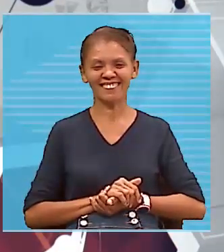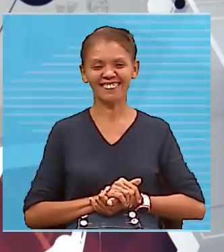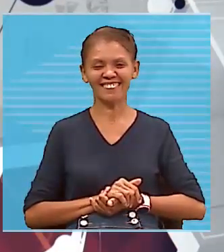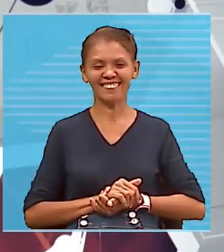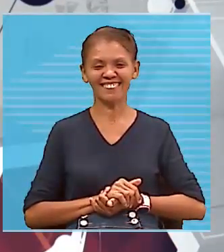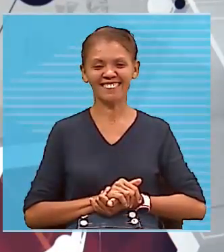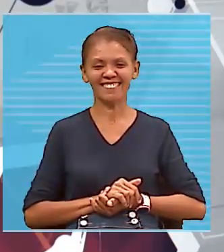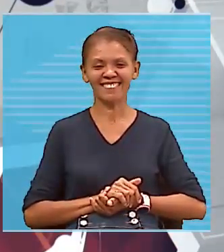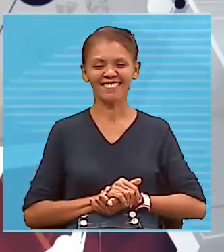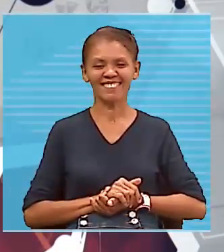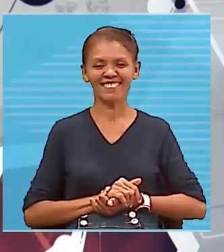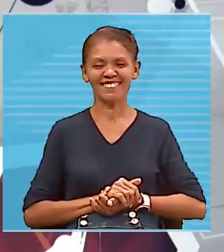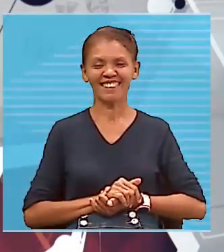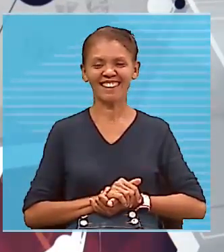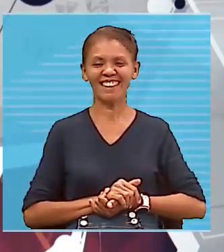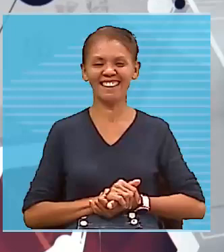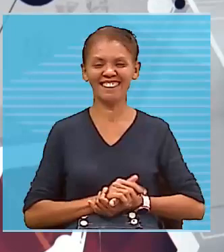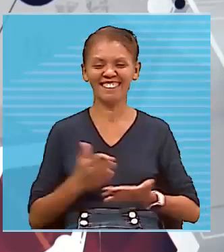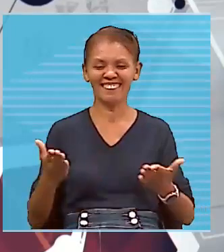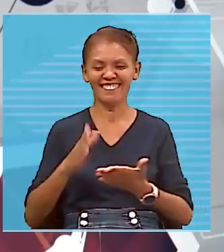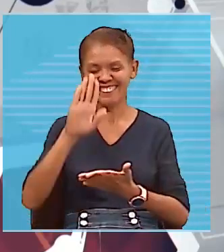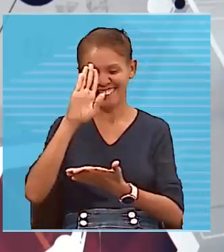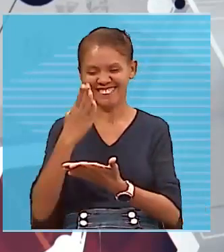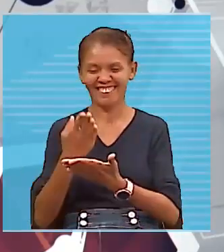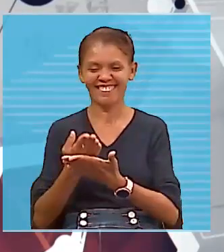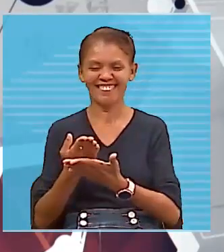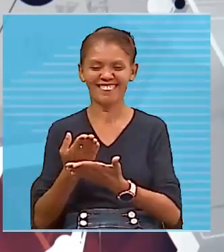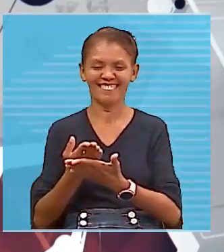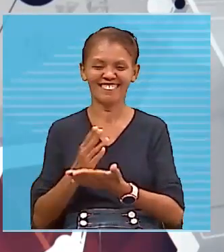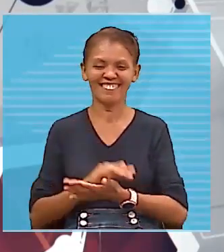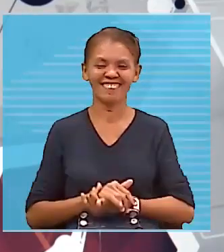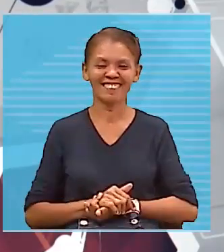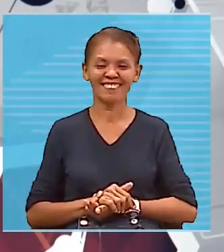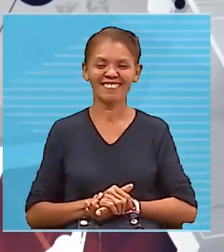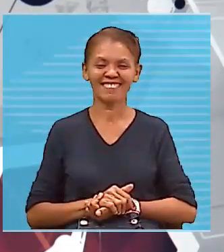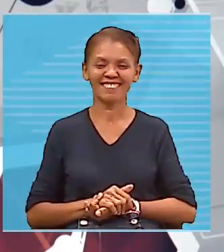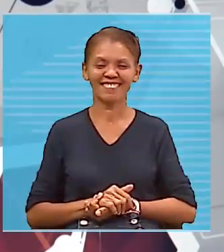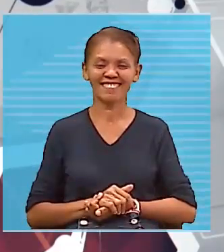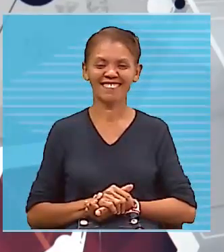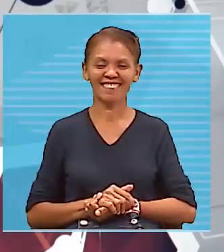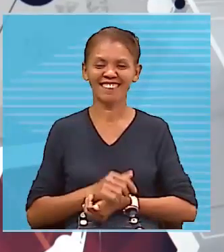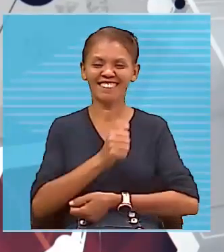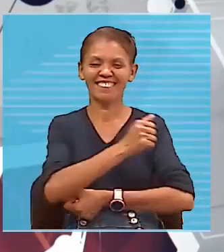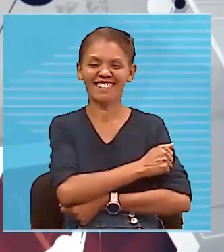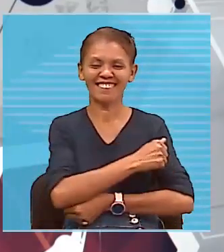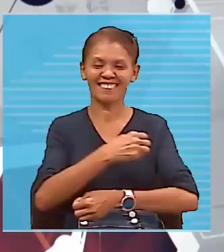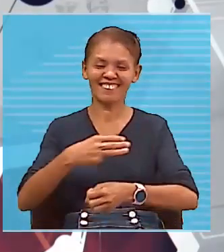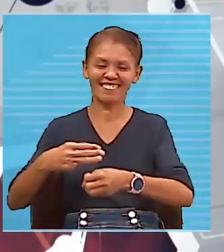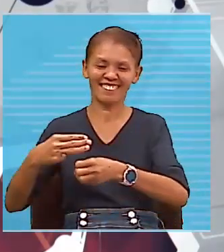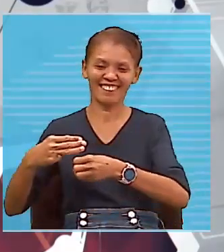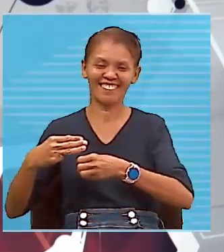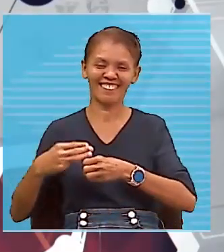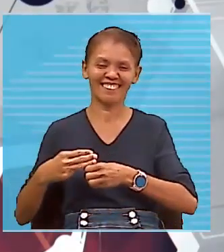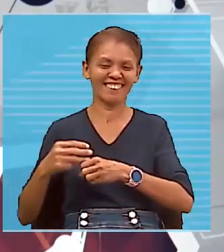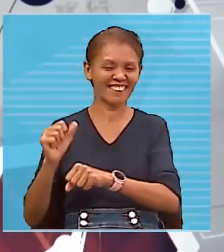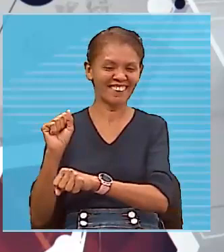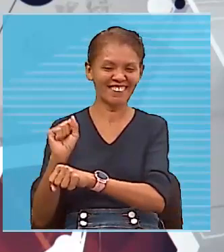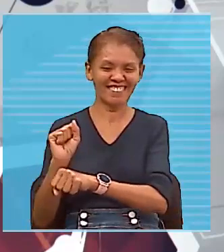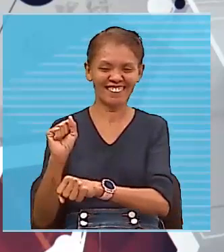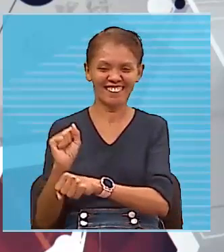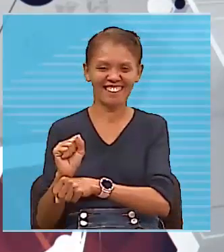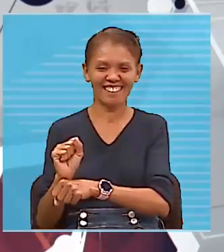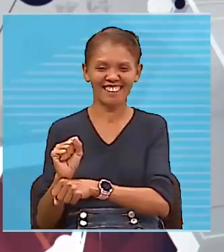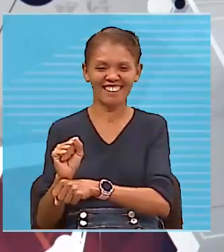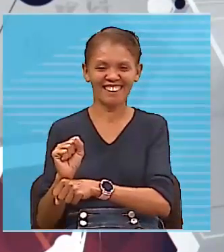a professora acredita agora. Né? O pessoal de Lagoinha tá muito quieto. Eu tô achando que ainda estão com o dedo no nariz e não estão digitando para